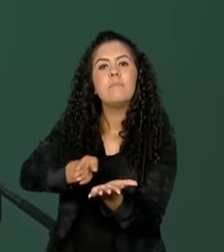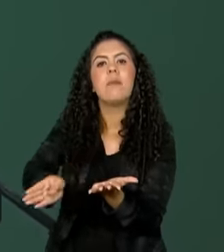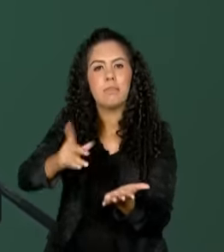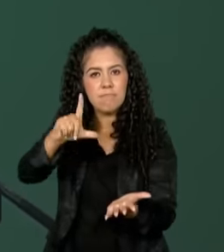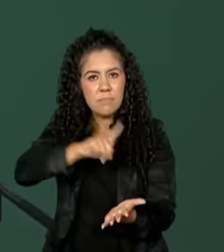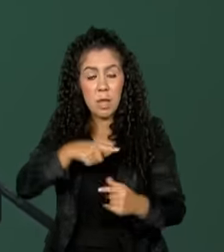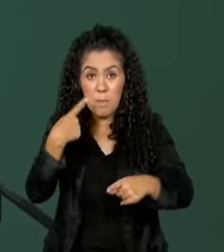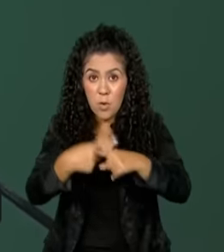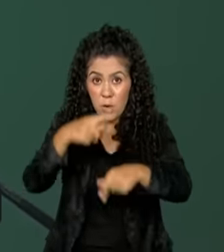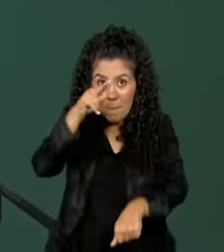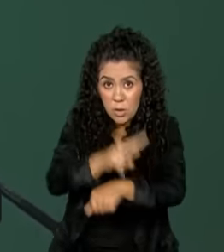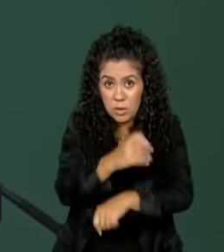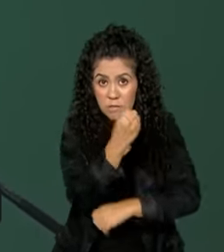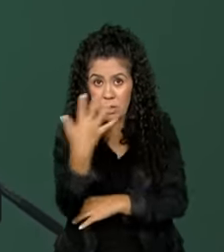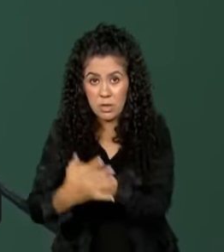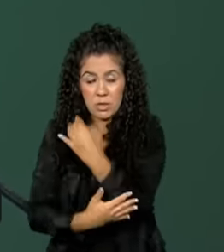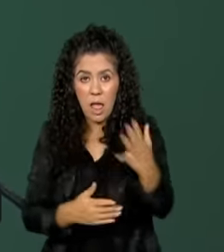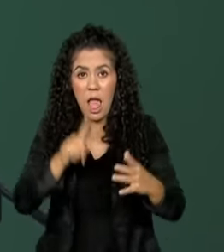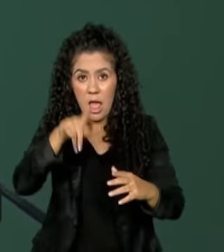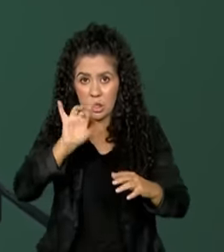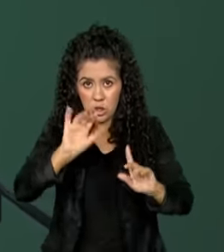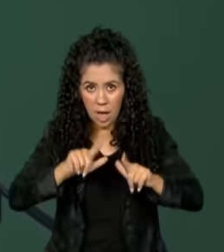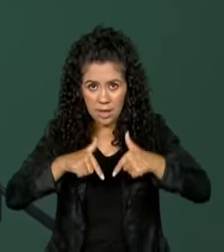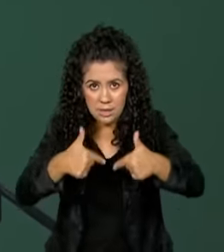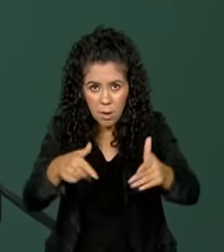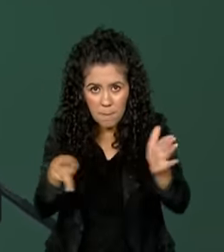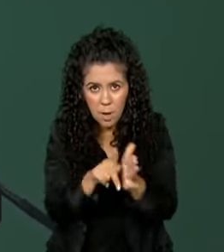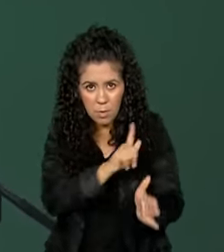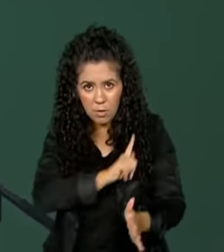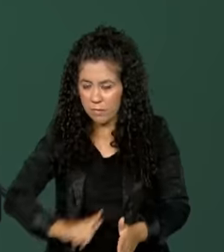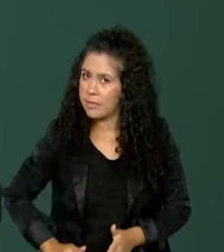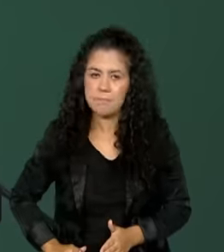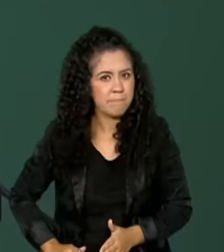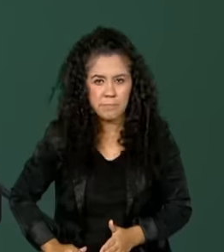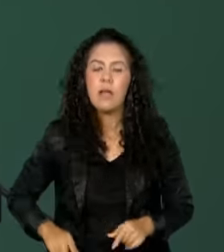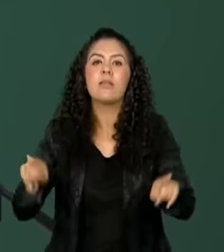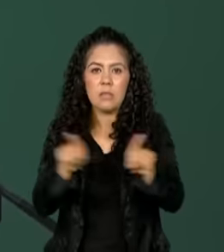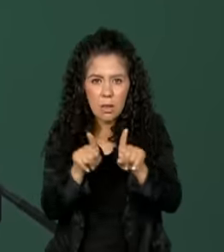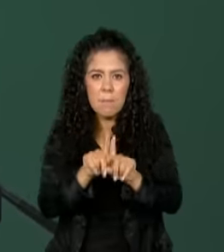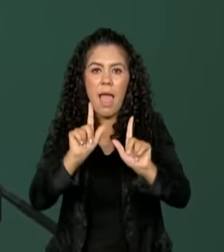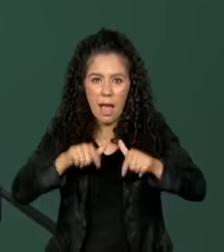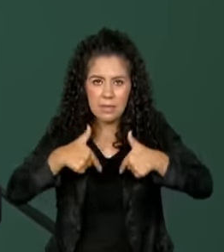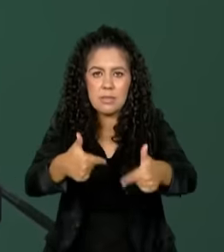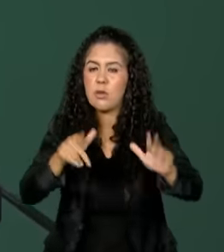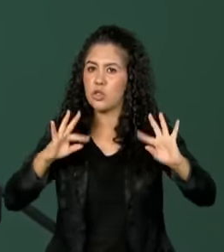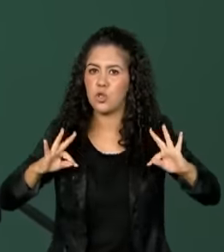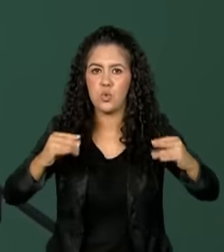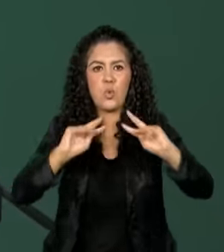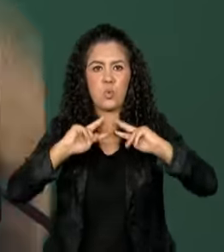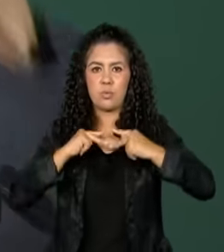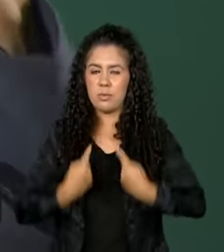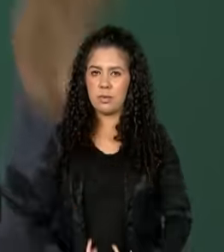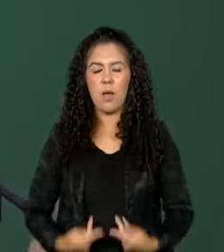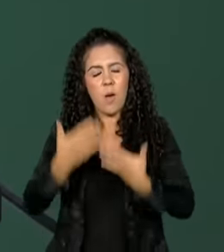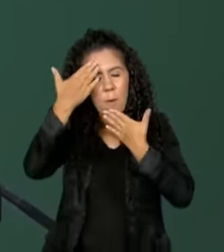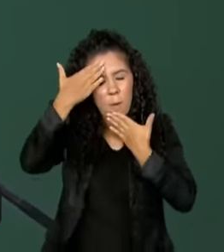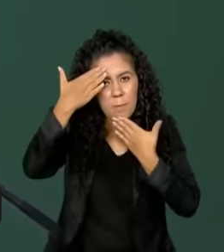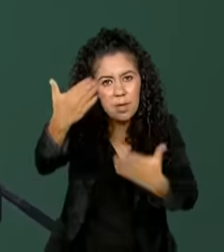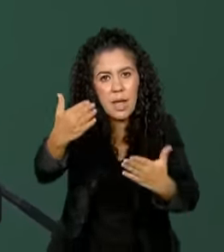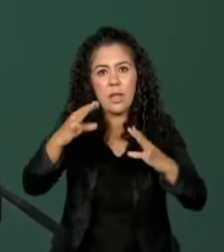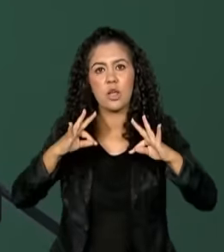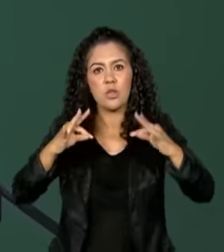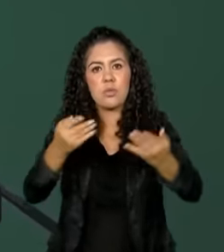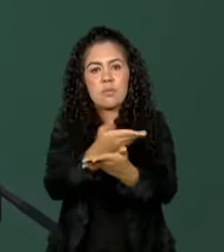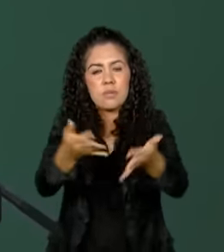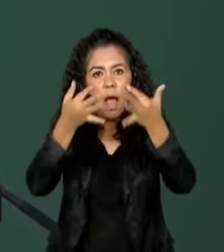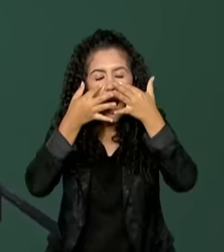proteger floresta não é só uma ação de governo, é uma ação de toda a humanidade. Muito obrigada a todos os senhores